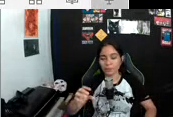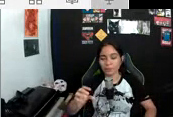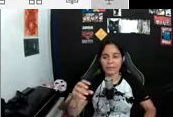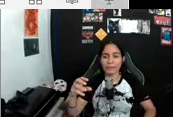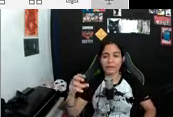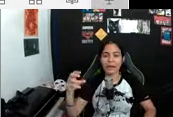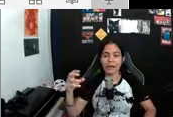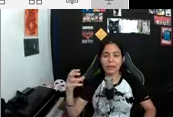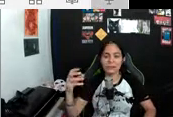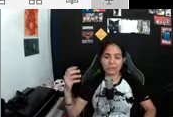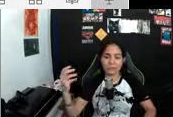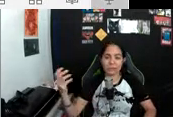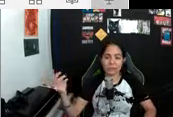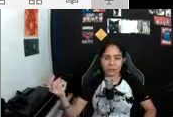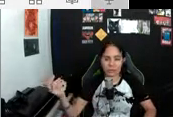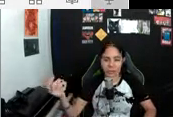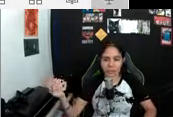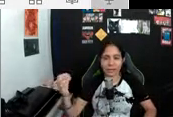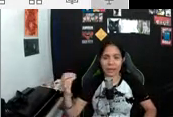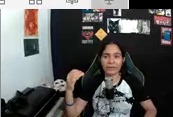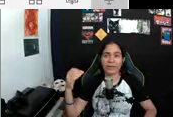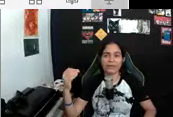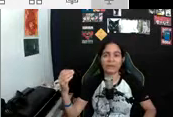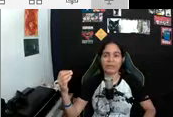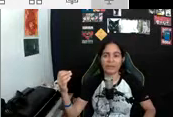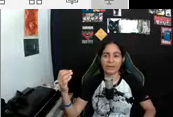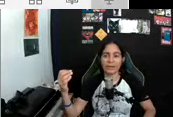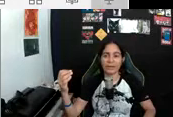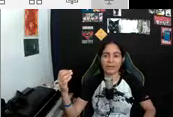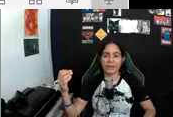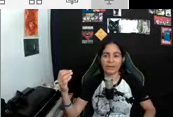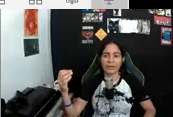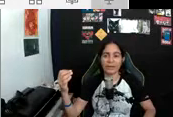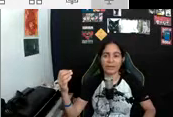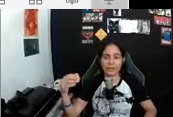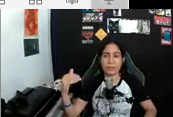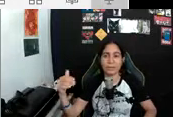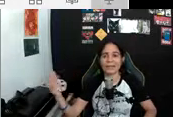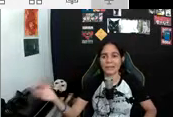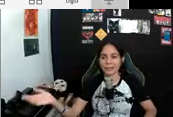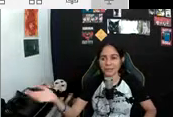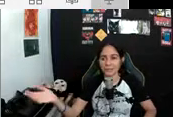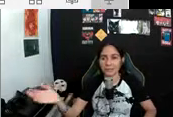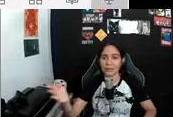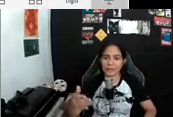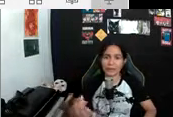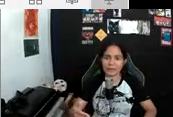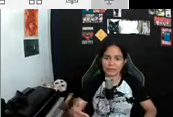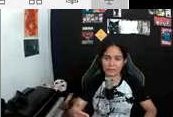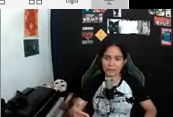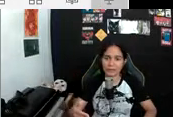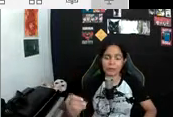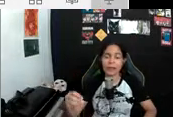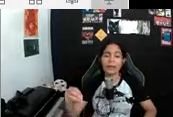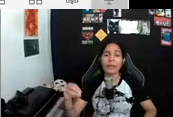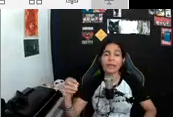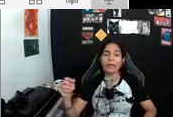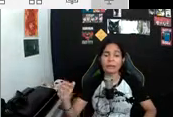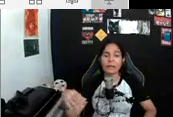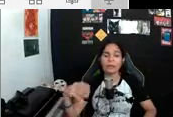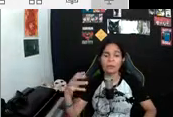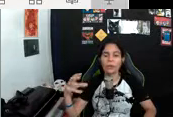estar relacionada a um setor da sociedade que é extremamente imprescindível, né, que é a área da